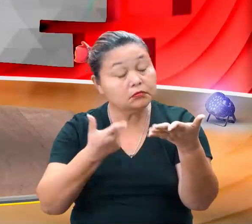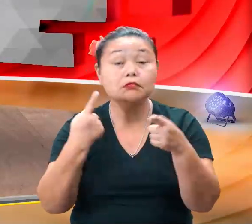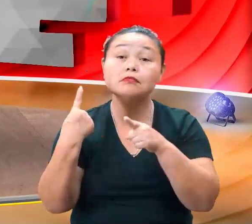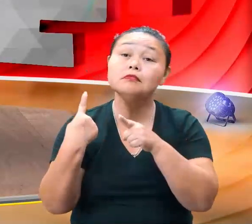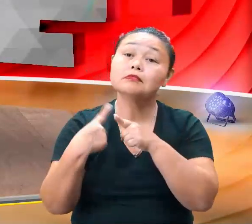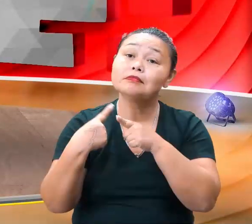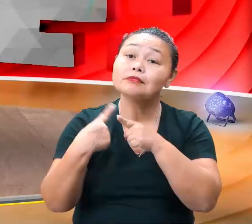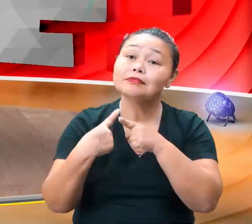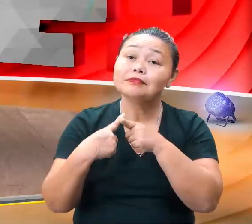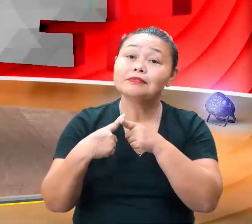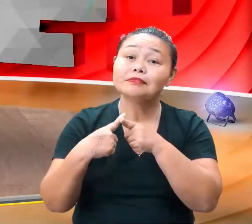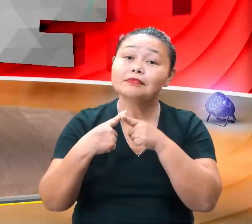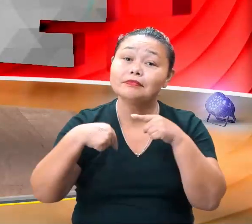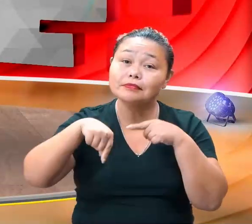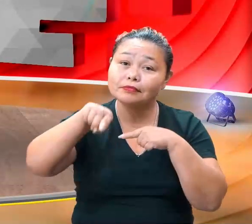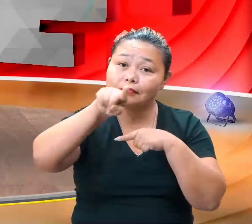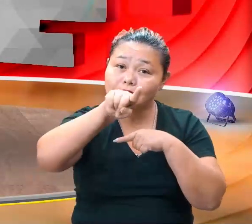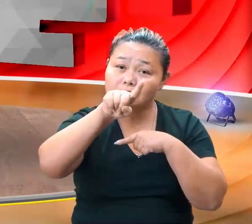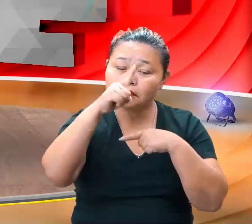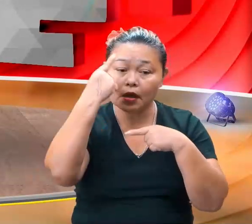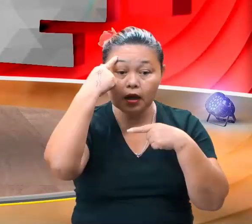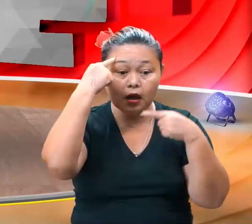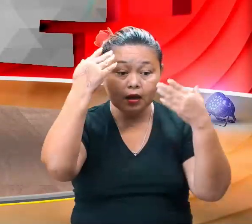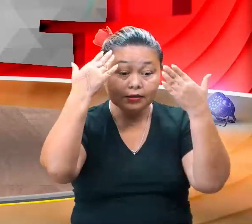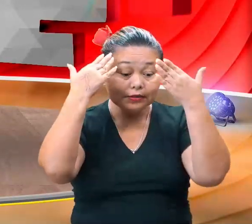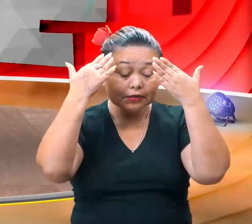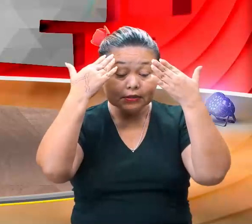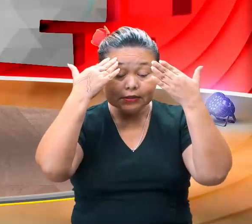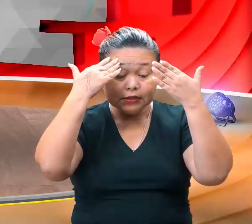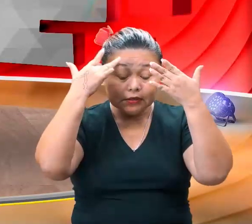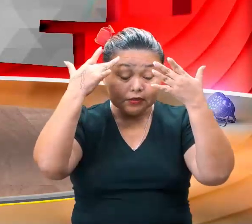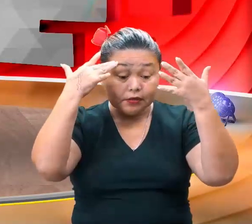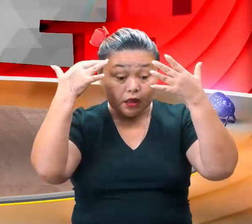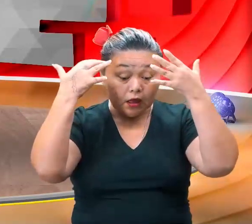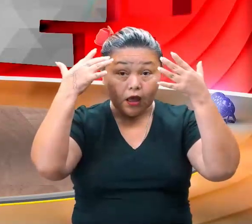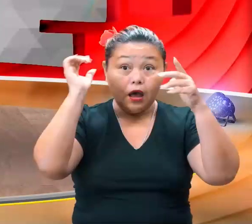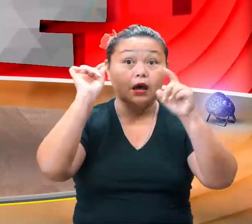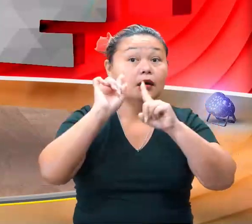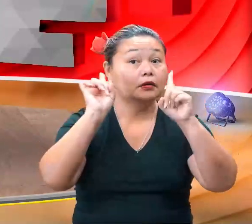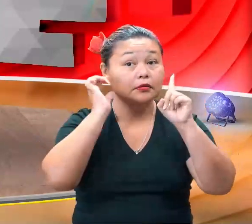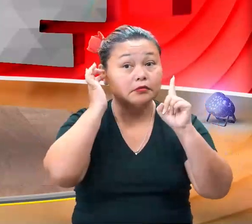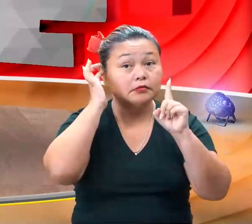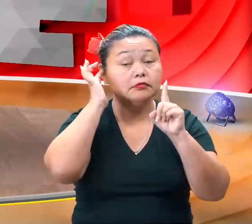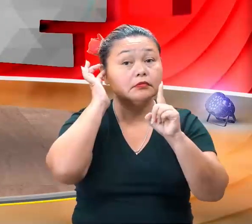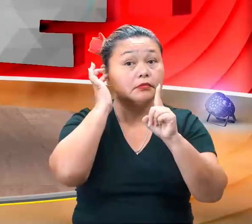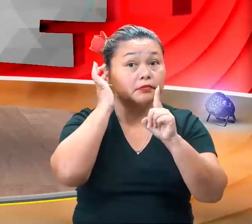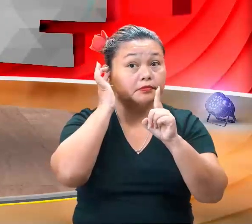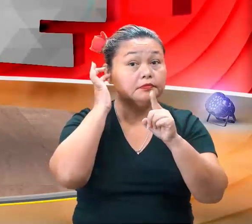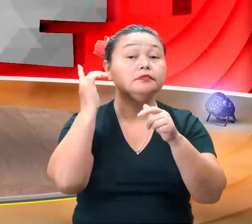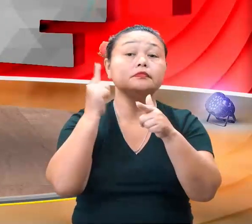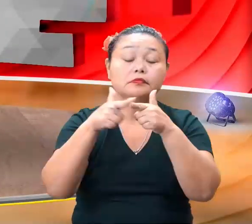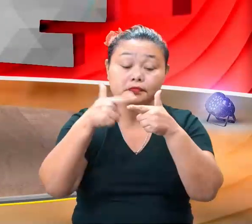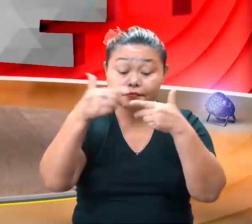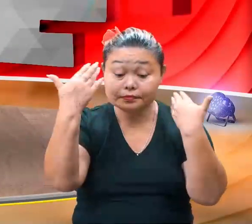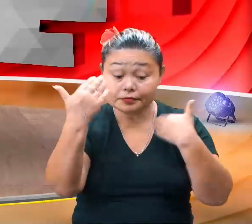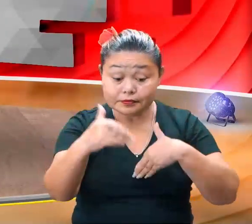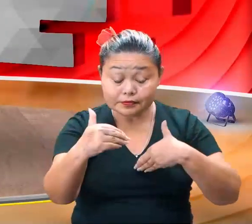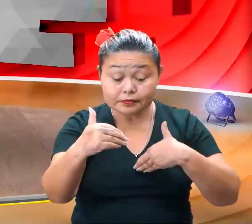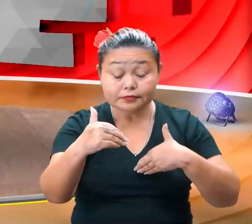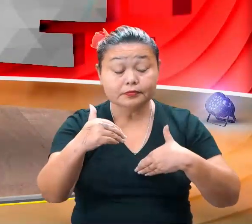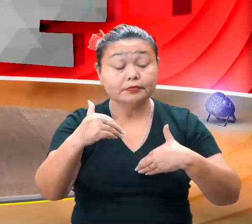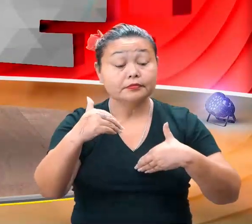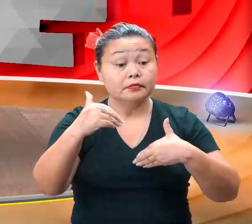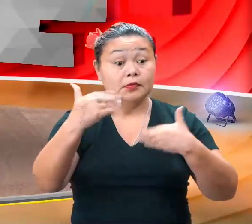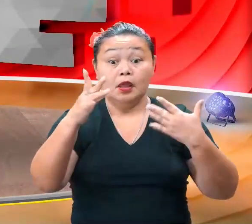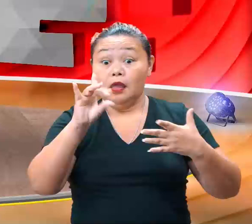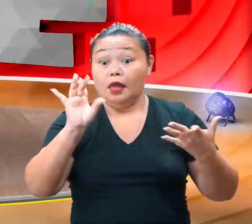Porque daí o seu psicológico não vai ficar tão abalado. Porque o que faz com que a gente tenha problemas com a prova é justamente assim, meu Deus,